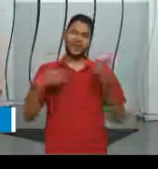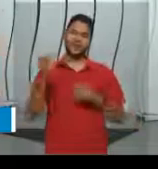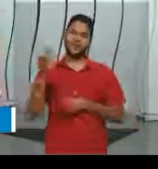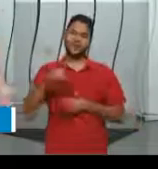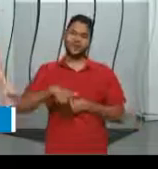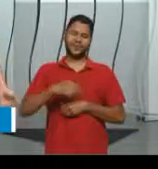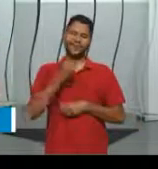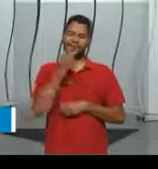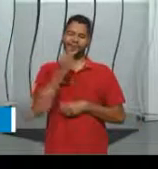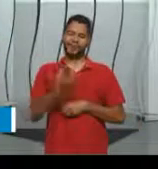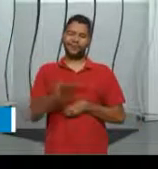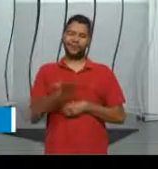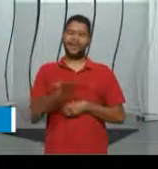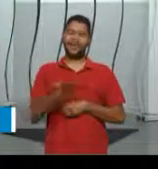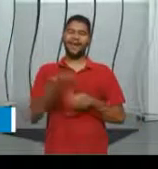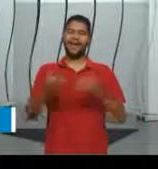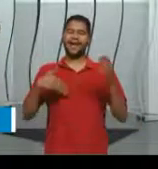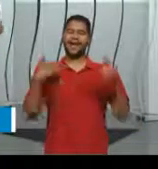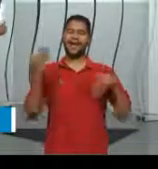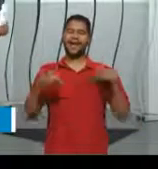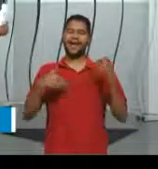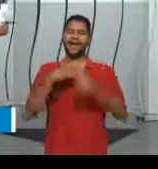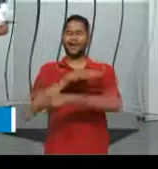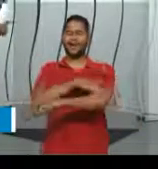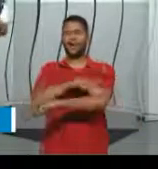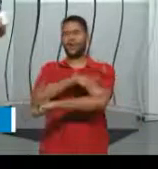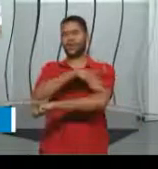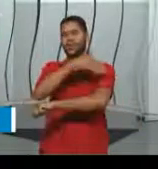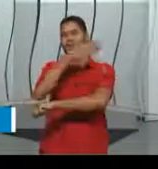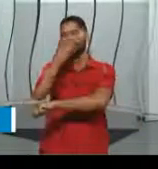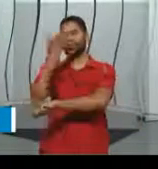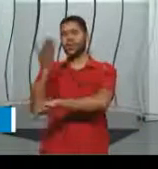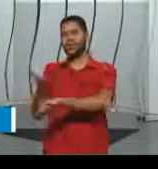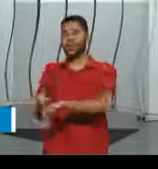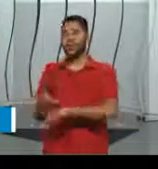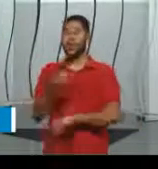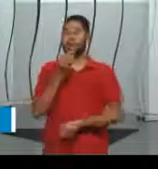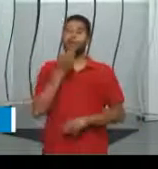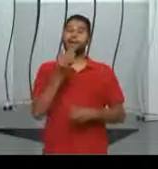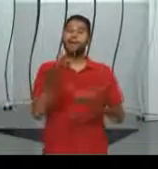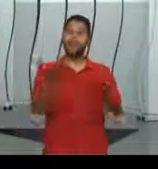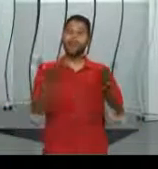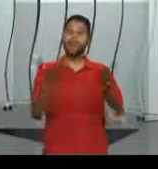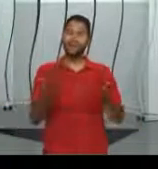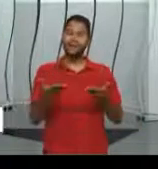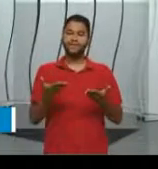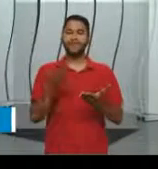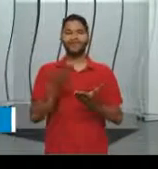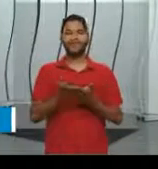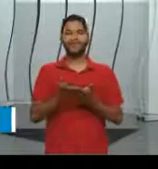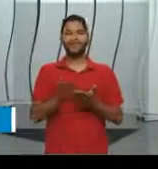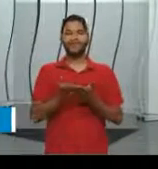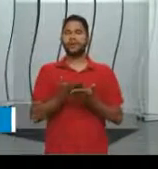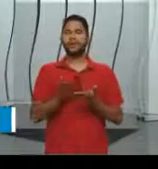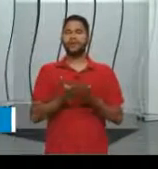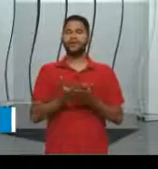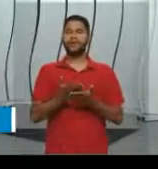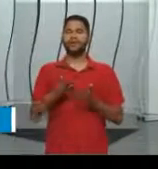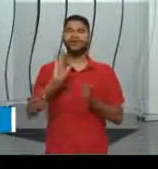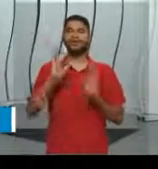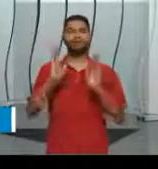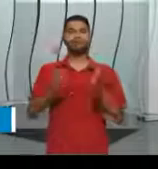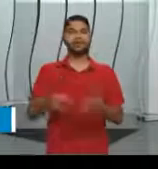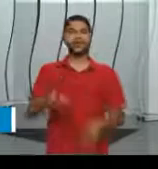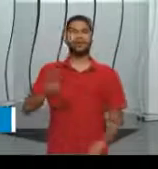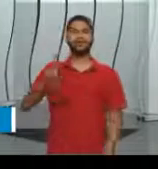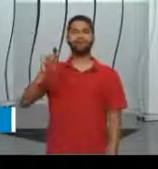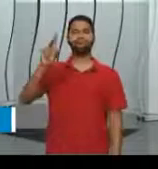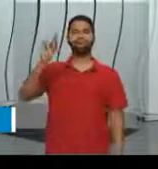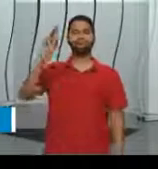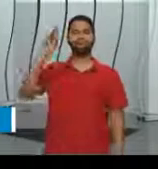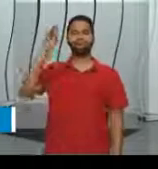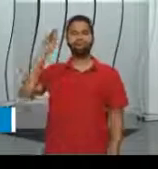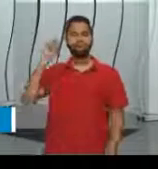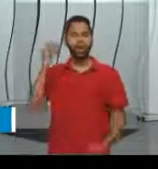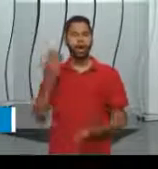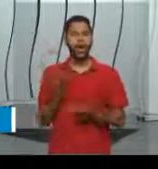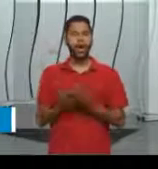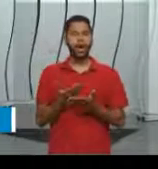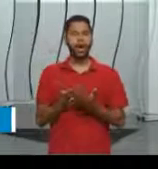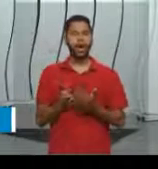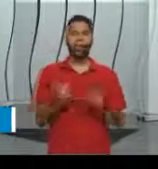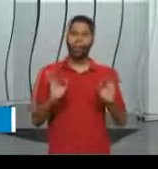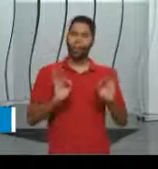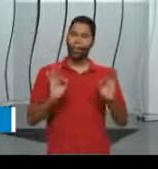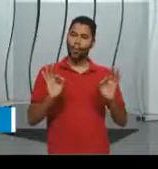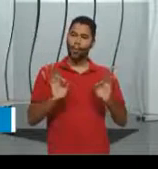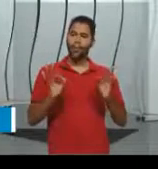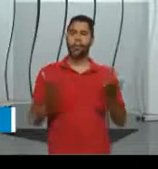ficar alegre o dia inteiro, né? Sejam bem-vindos a mais uma aula. Tem um tempão que nós não nos vemos, não é mesmo?